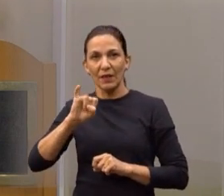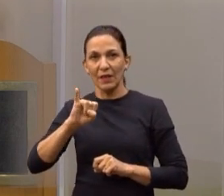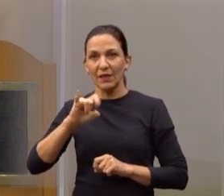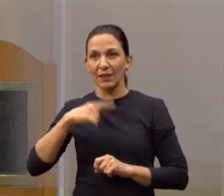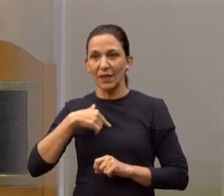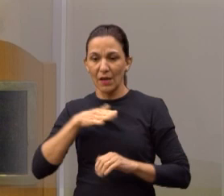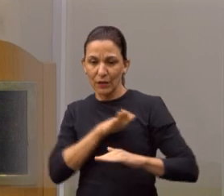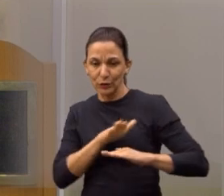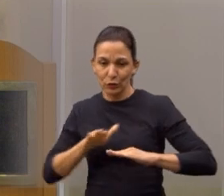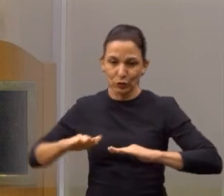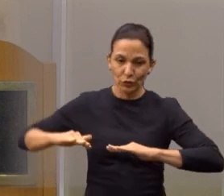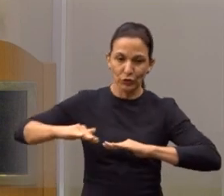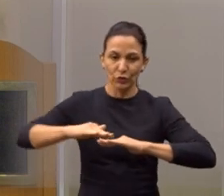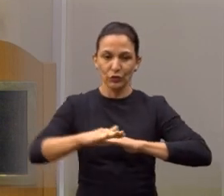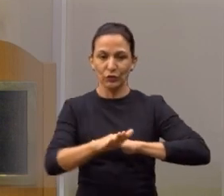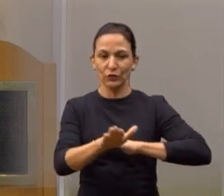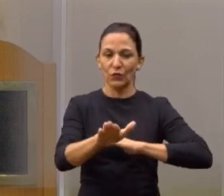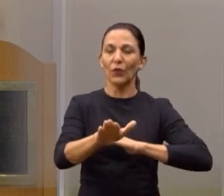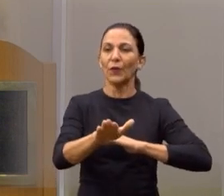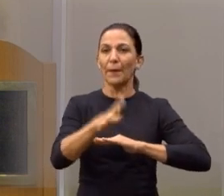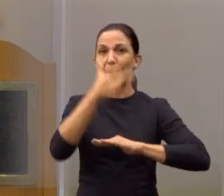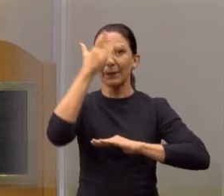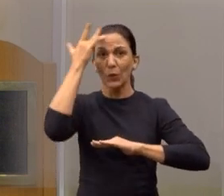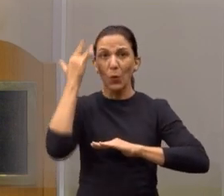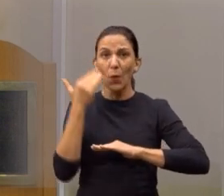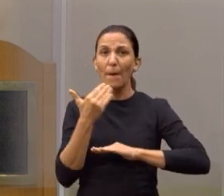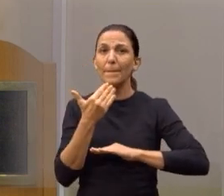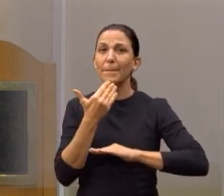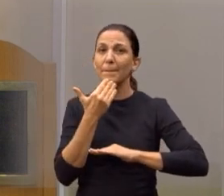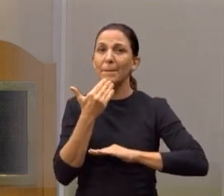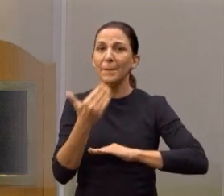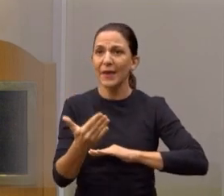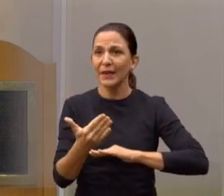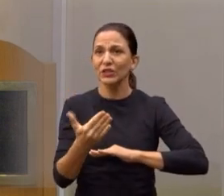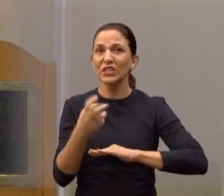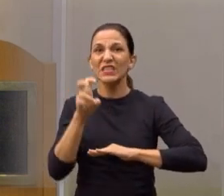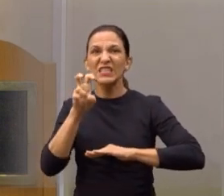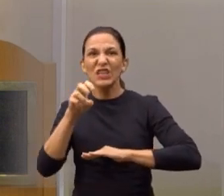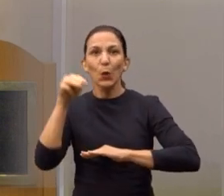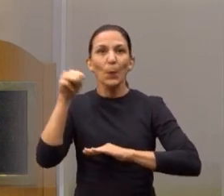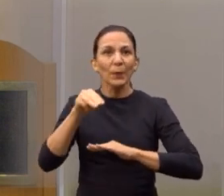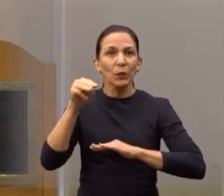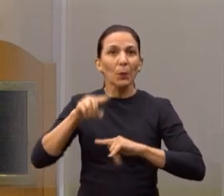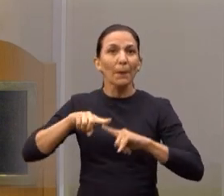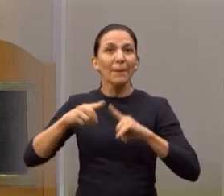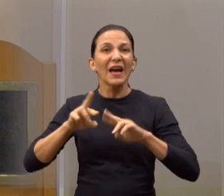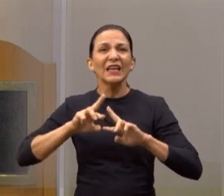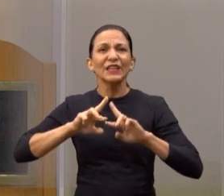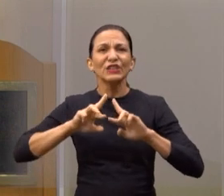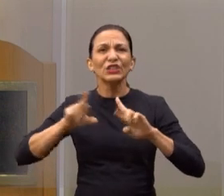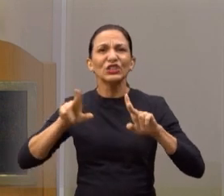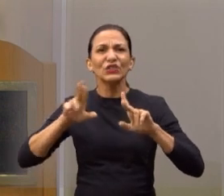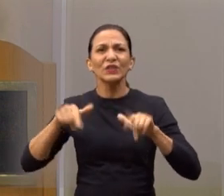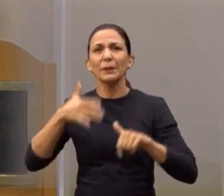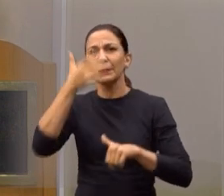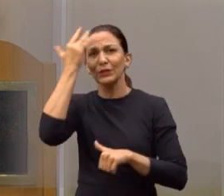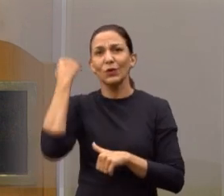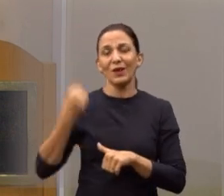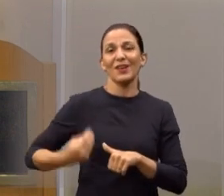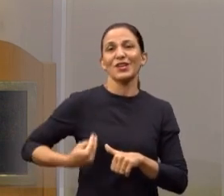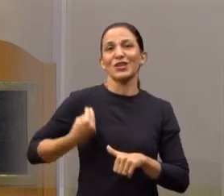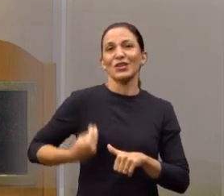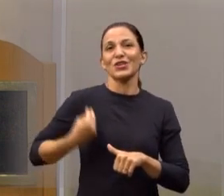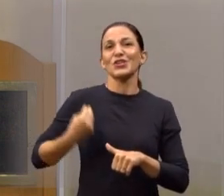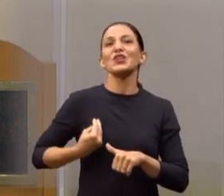para fazer o trajeto do bairro que os moradores pede M não atrasam cinco minutos só que faz uma diferença gigantesca para o morador do